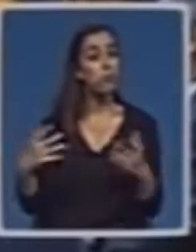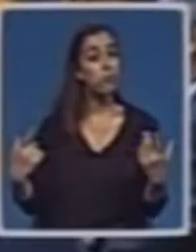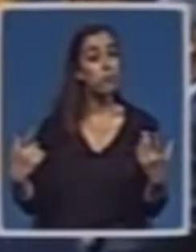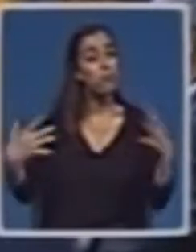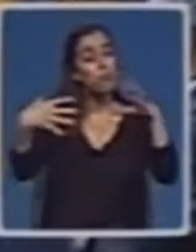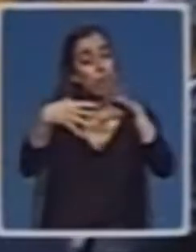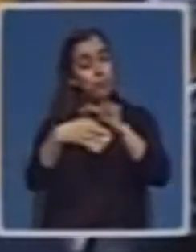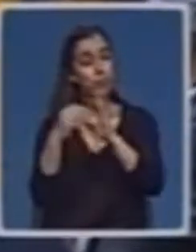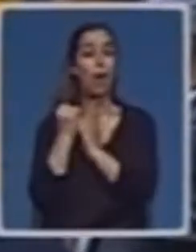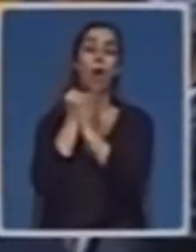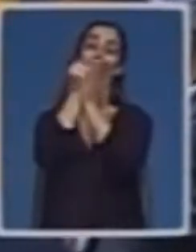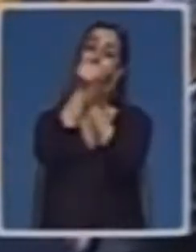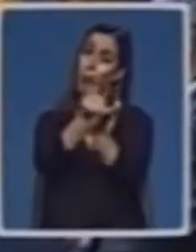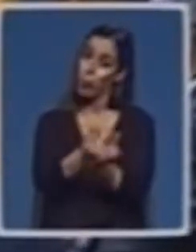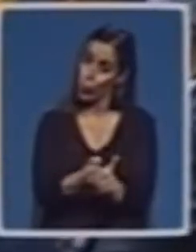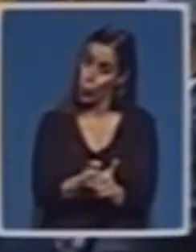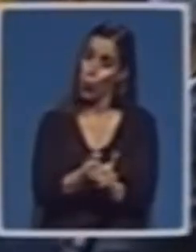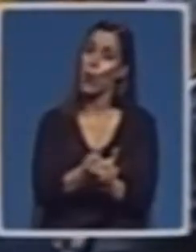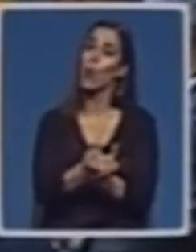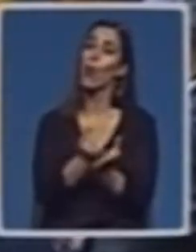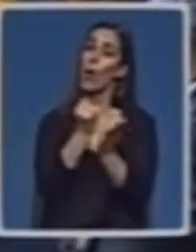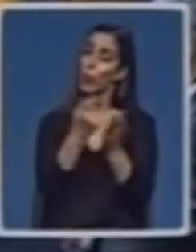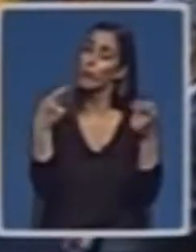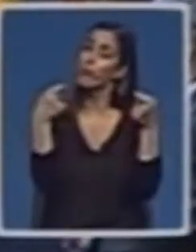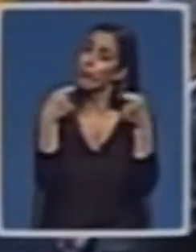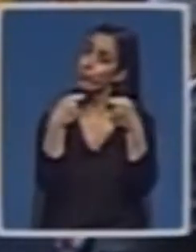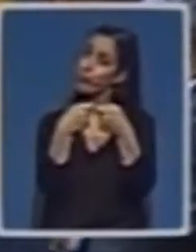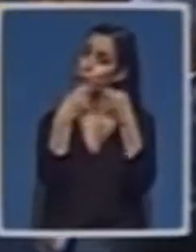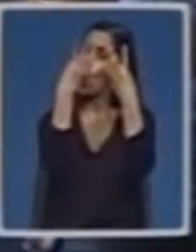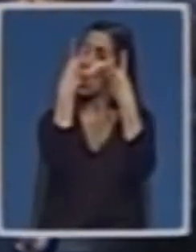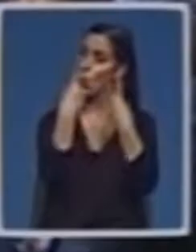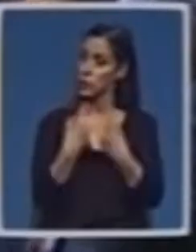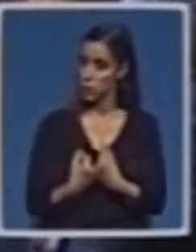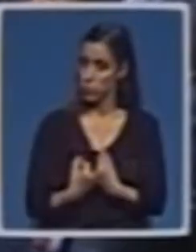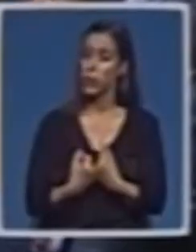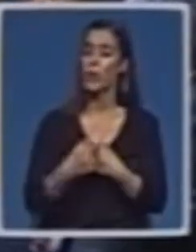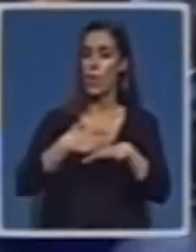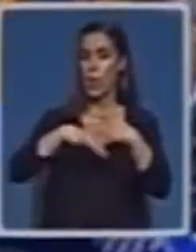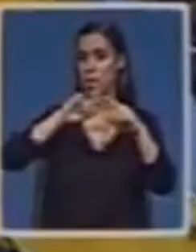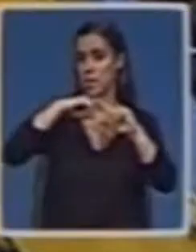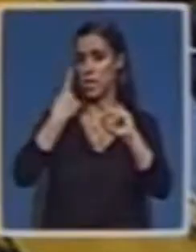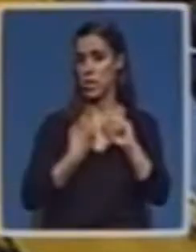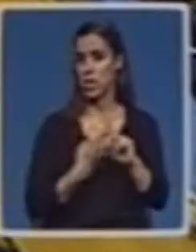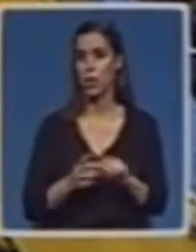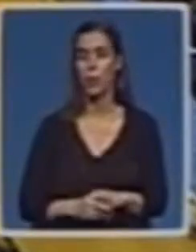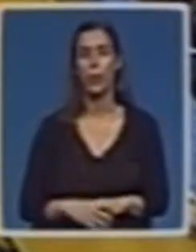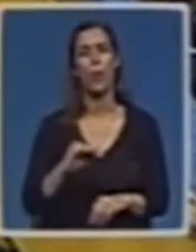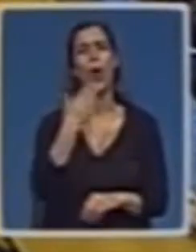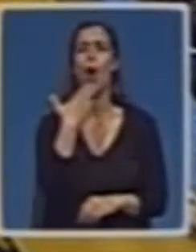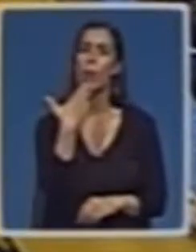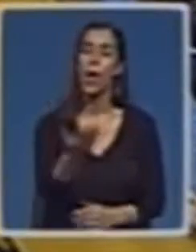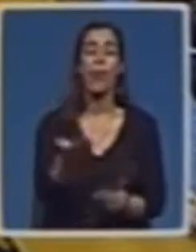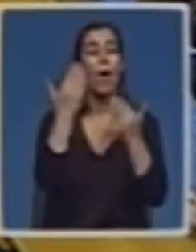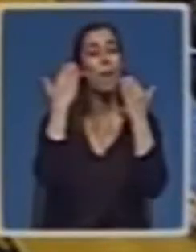e o apoio seja condigno em relação àquilo que está orçamentado e em relação àquilo que se vai fazer este ano. Sr. da Conta, muito obrigado.